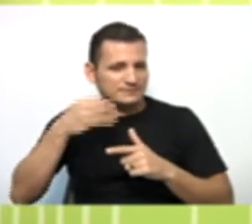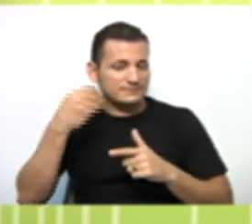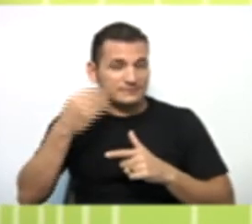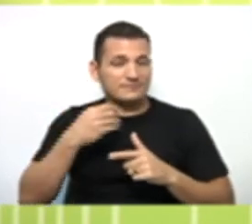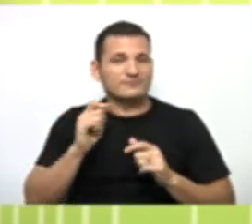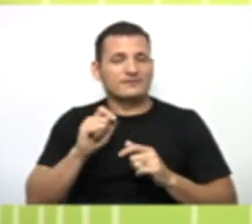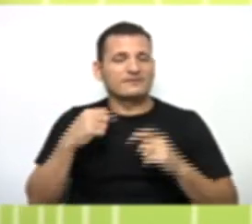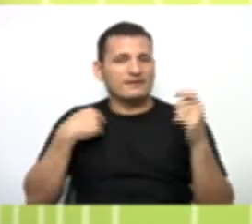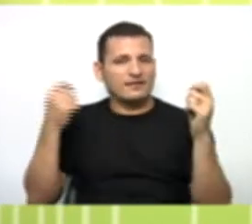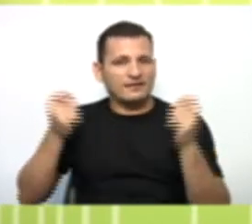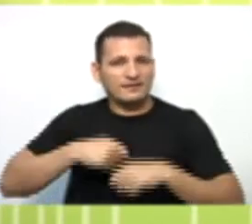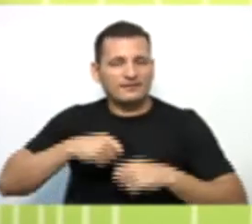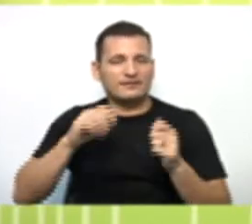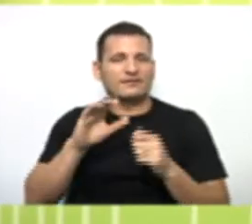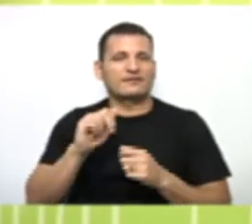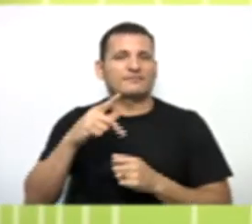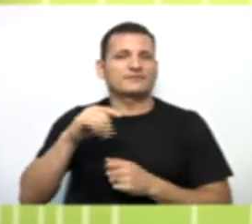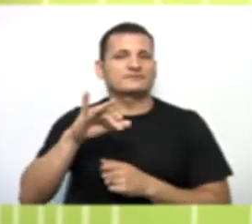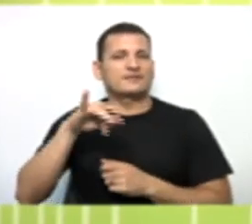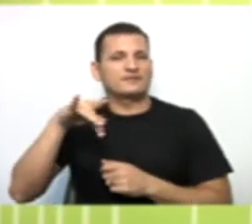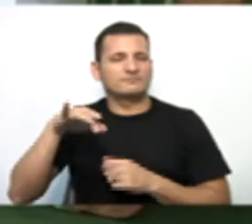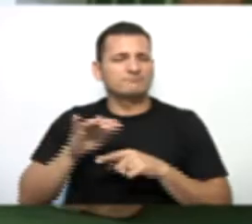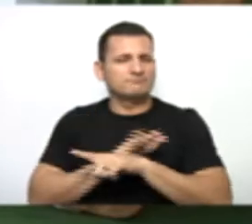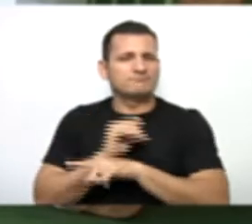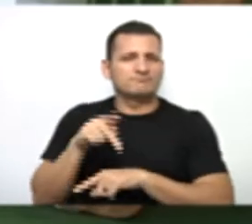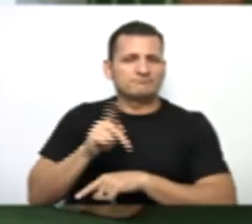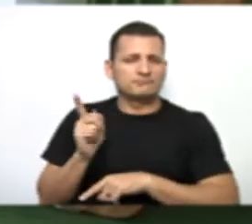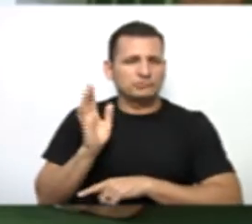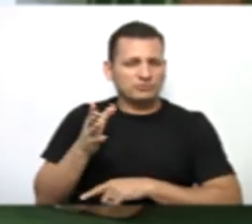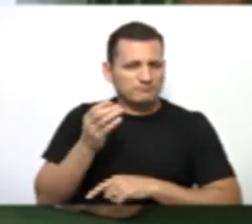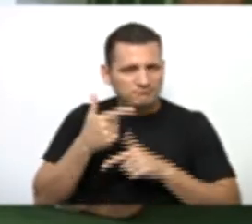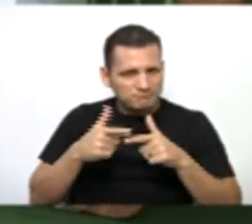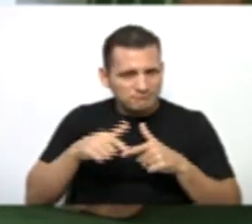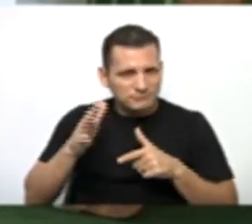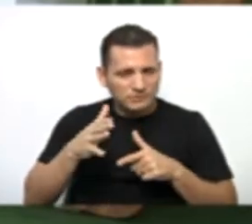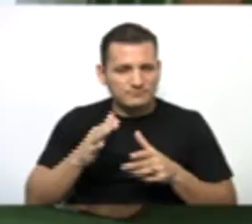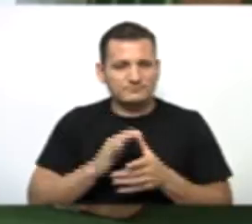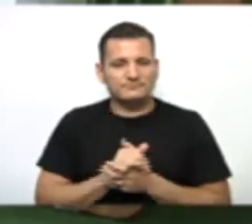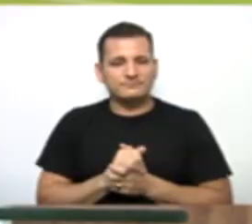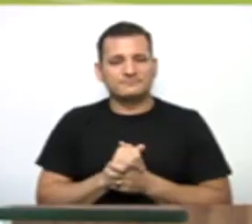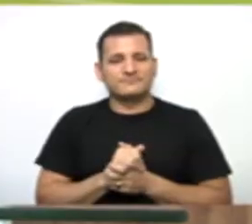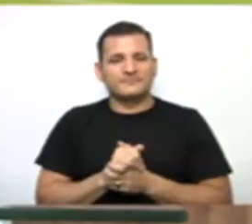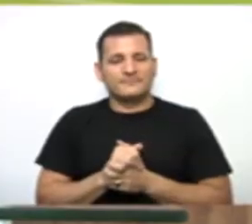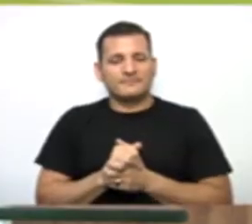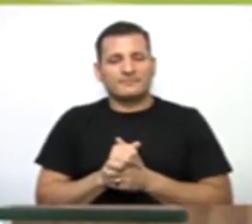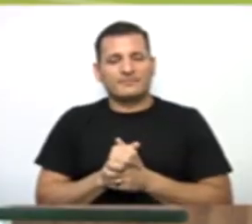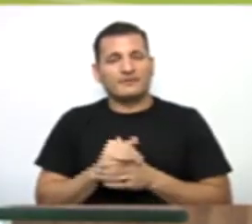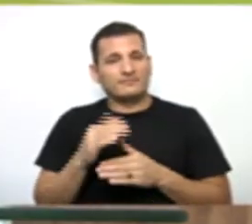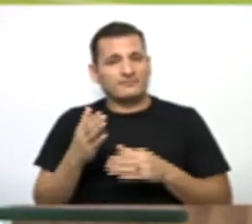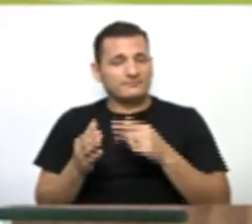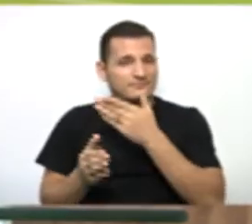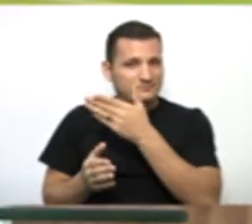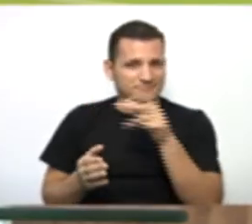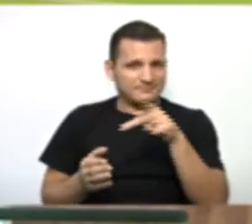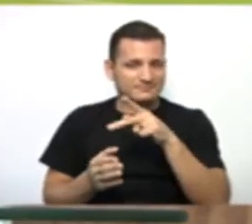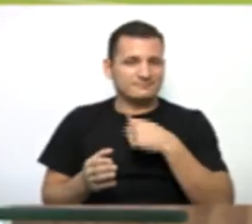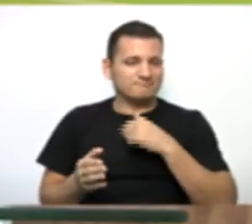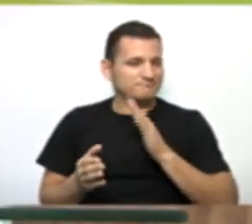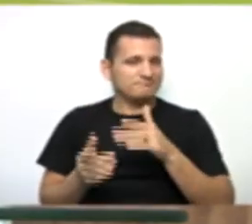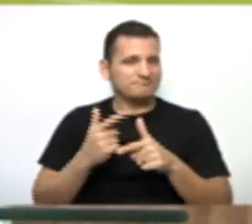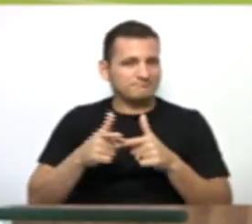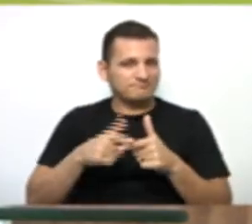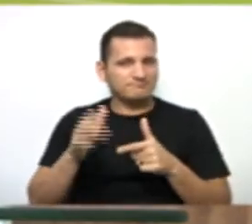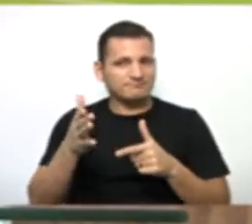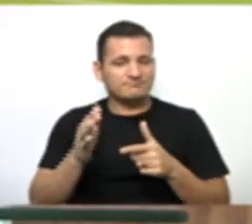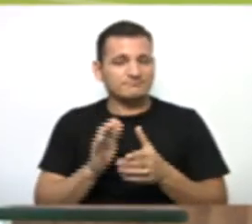nossa resiliência, né? O senhor nunca teve problema com isso não, né, professor Gilberto? Não, já tive problema, E, professor Clébio, eu